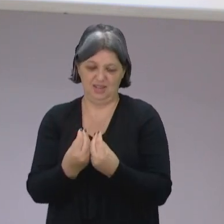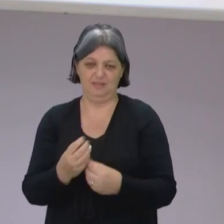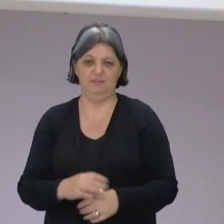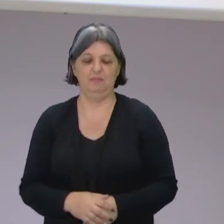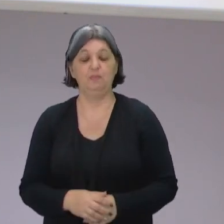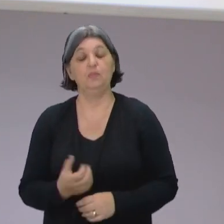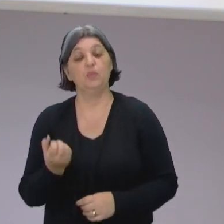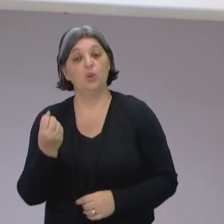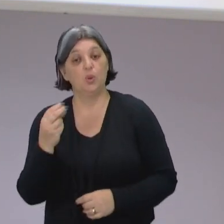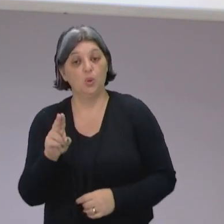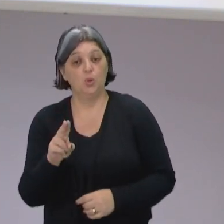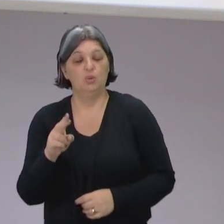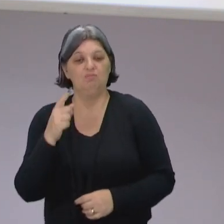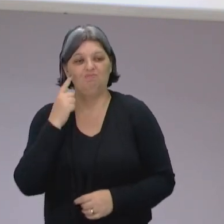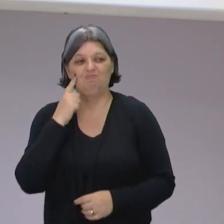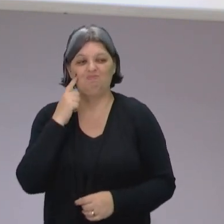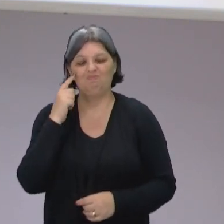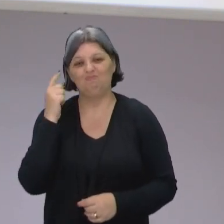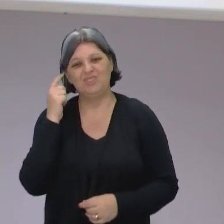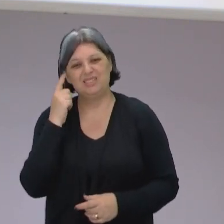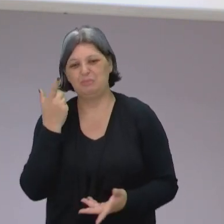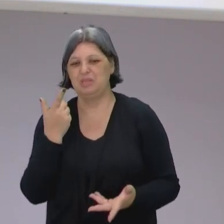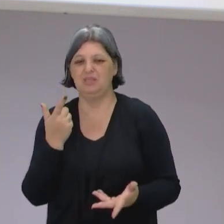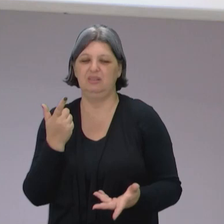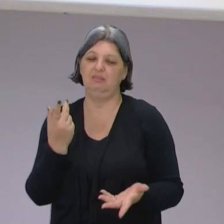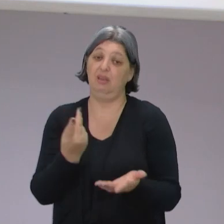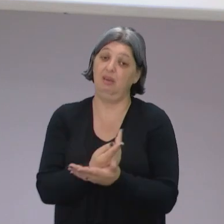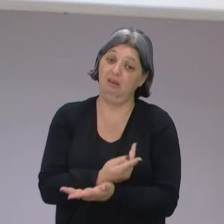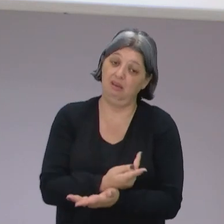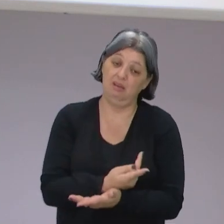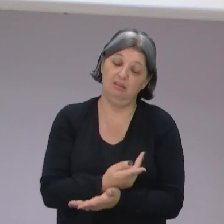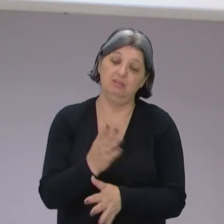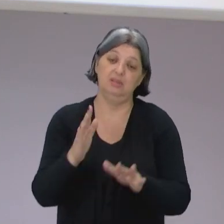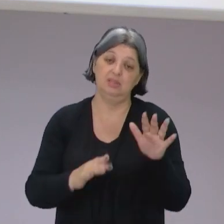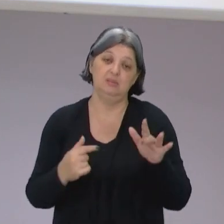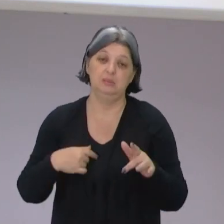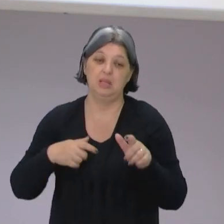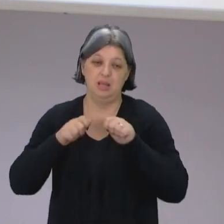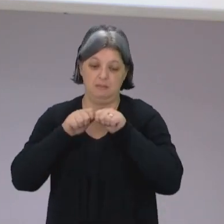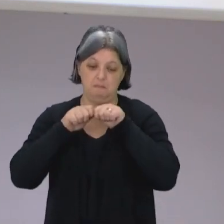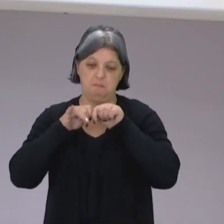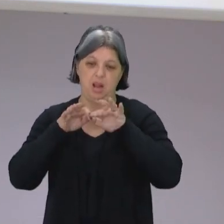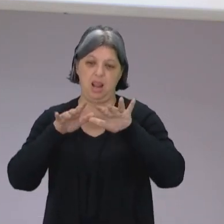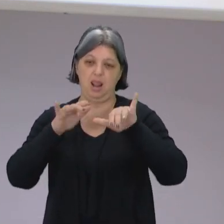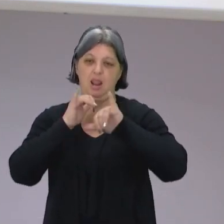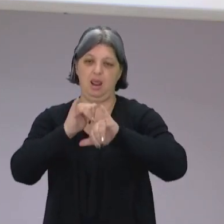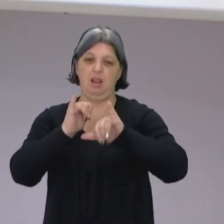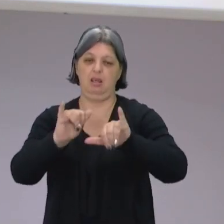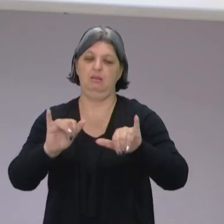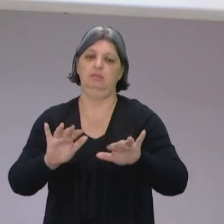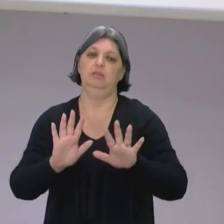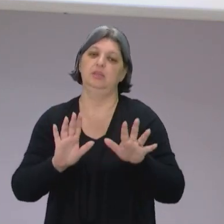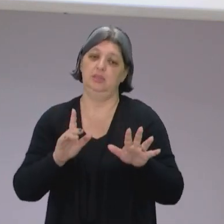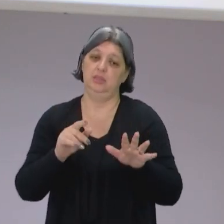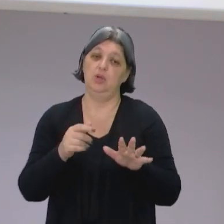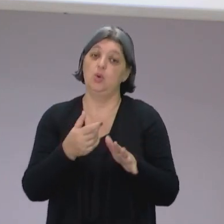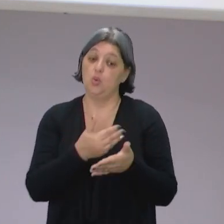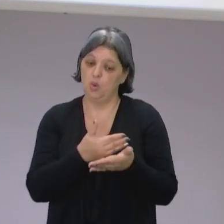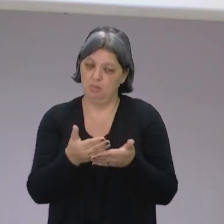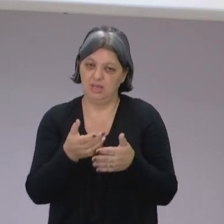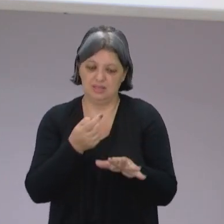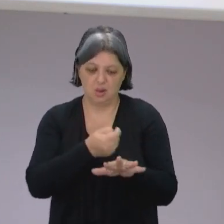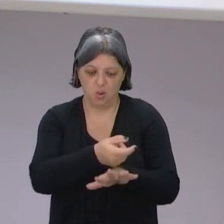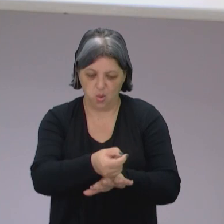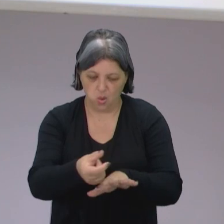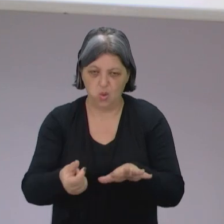uma interpretação que não é a interpretação correta, de repente você já sai espalhando. Então, a fake news começa por aí. Então, tudo